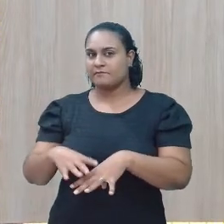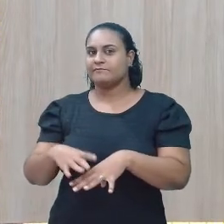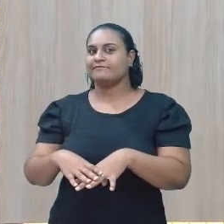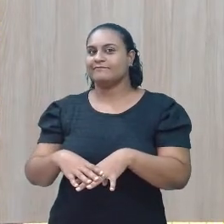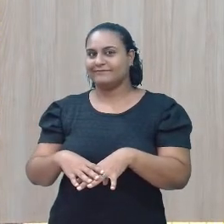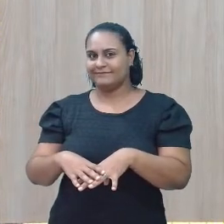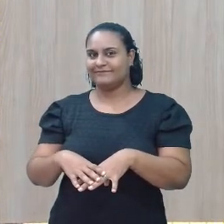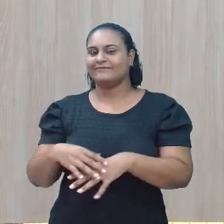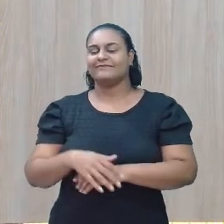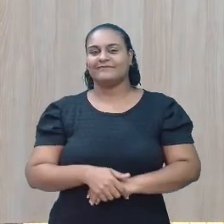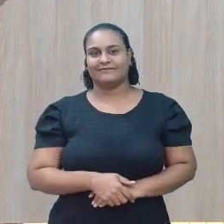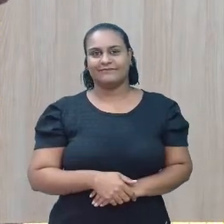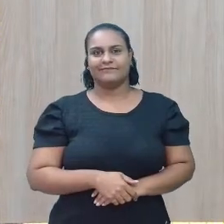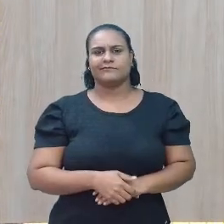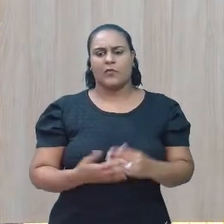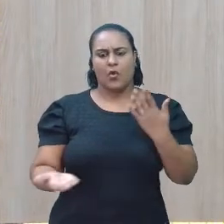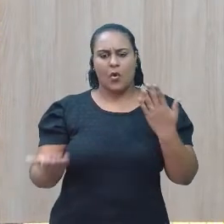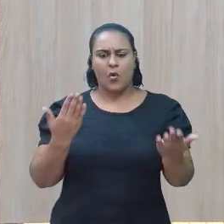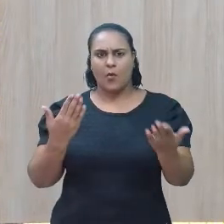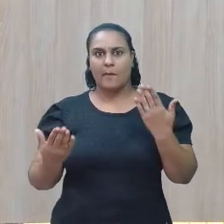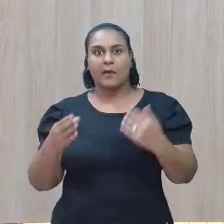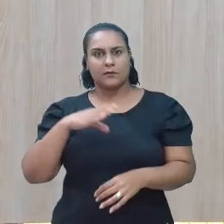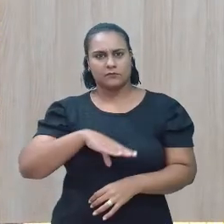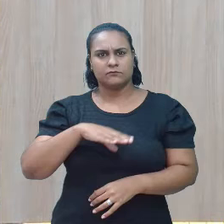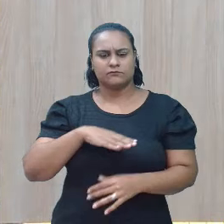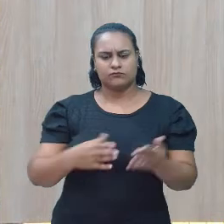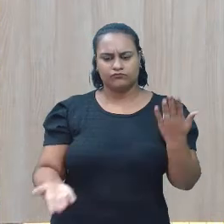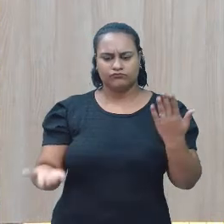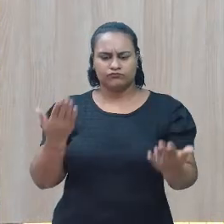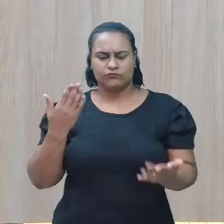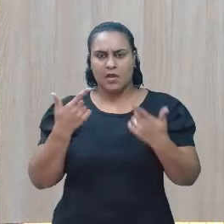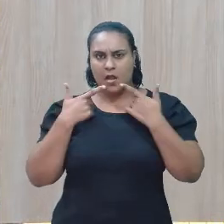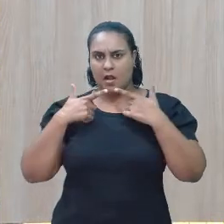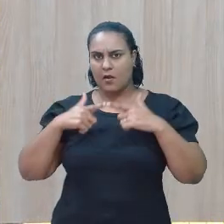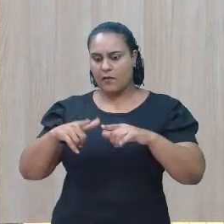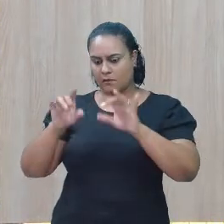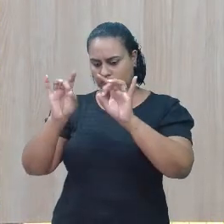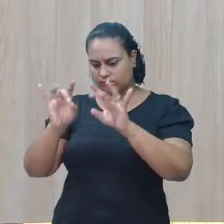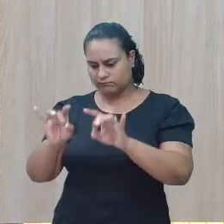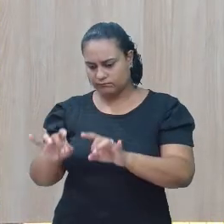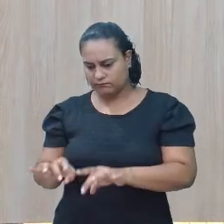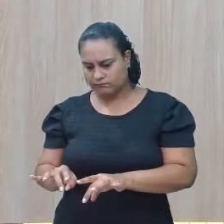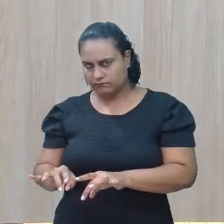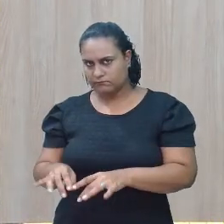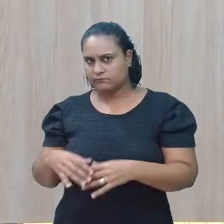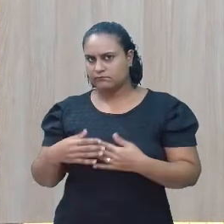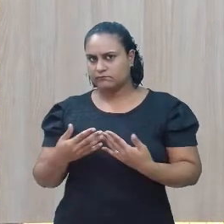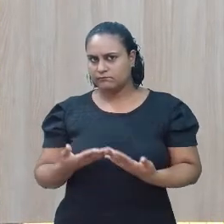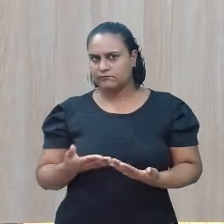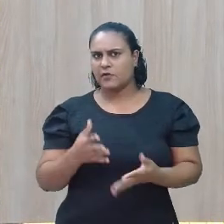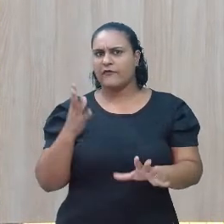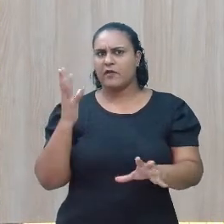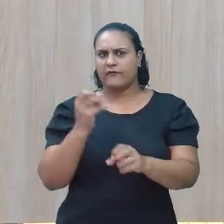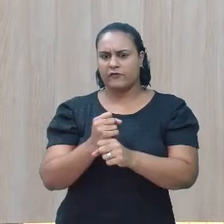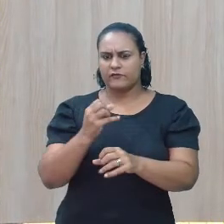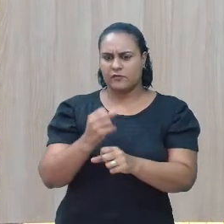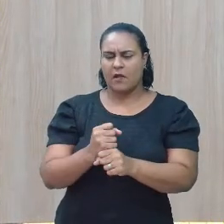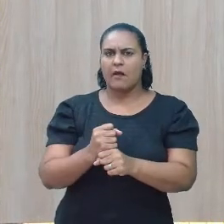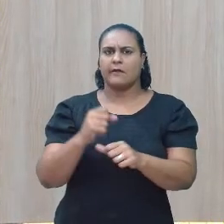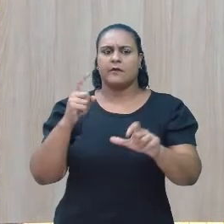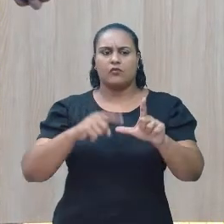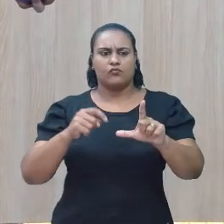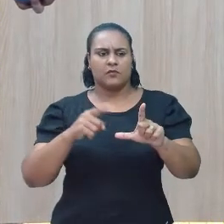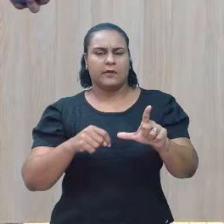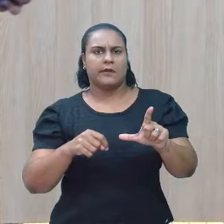de matematiquês, comparando com o português. É uma linguagem específica, né? Ou seja, quando a gente vai fazer conta com letras,